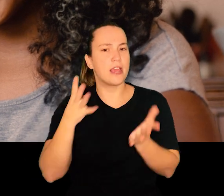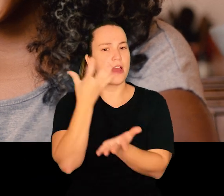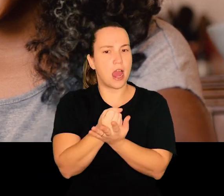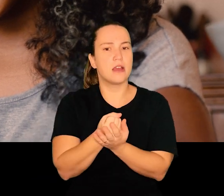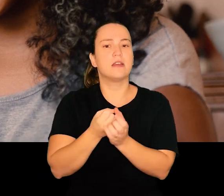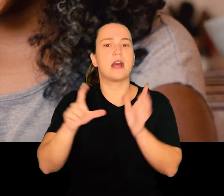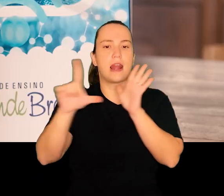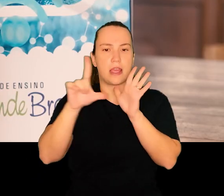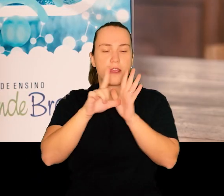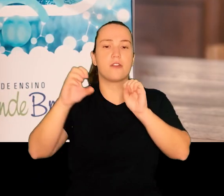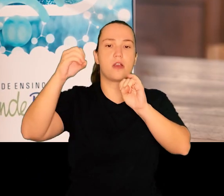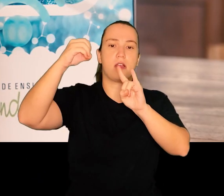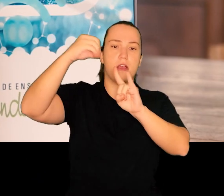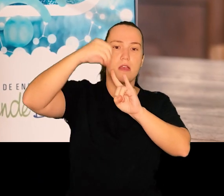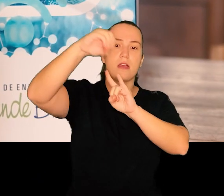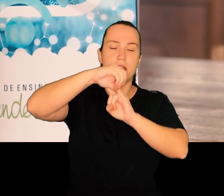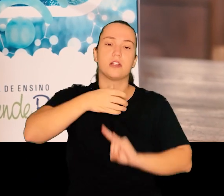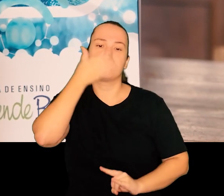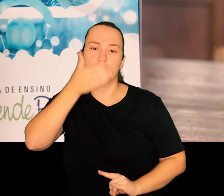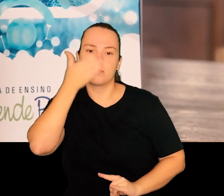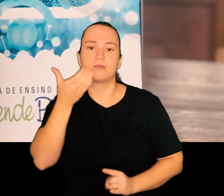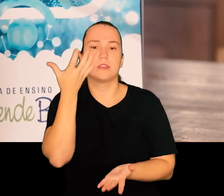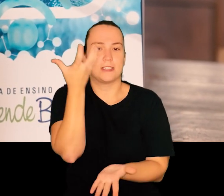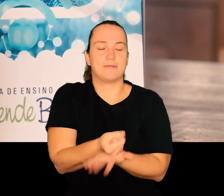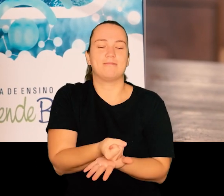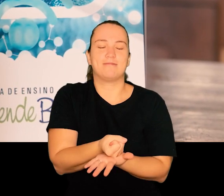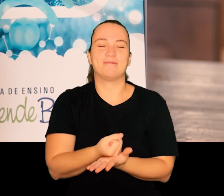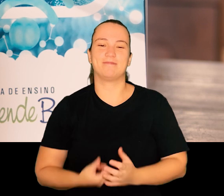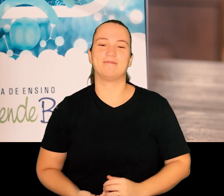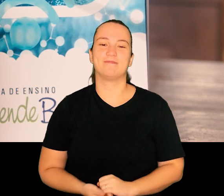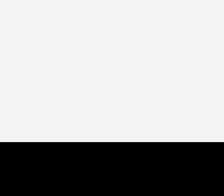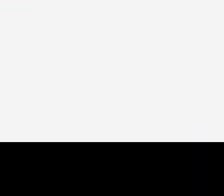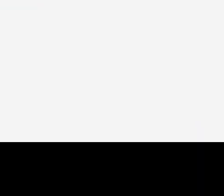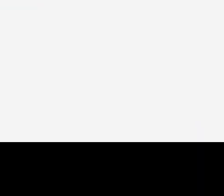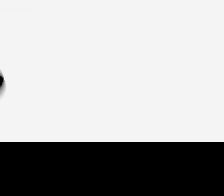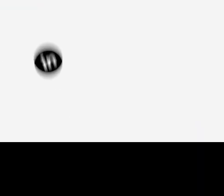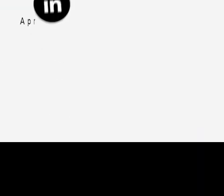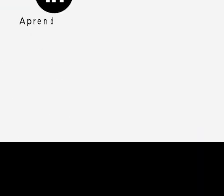disponível para download na Play Store, Android, e App Store, iOS.